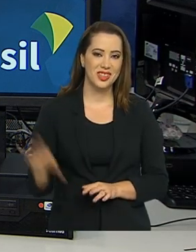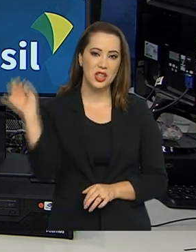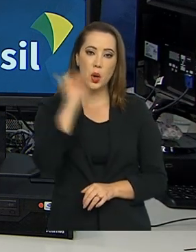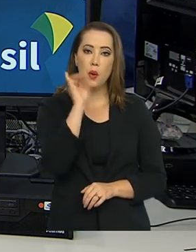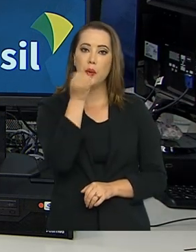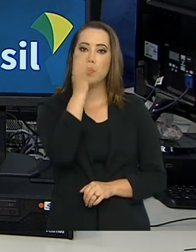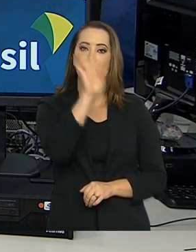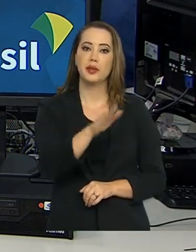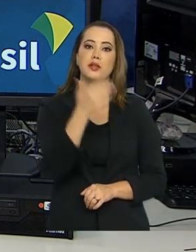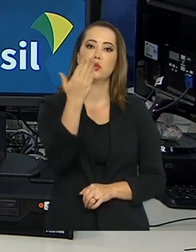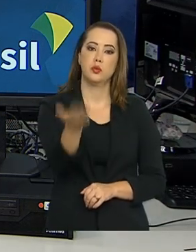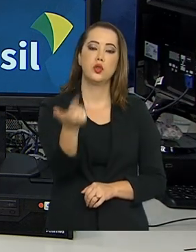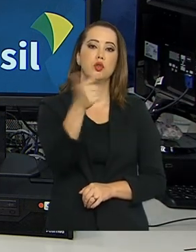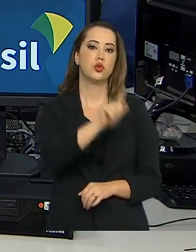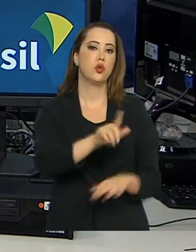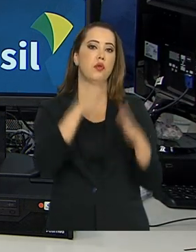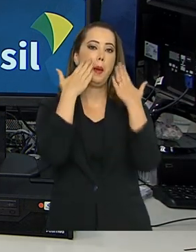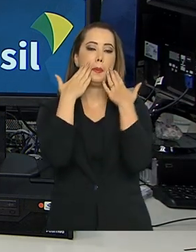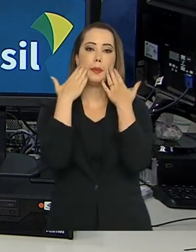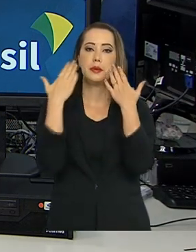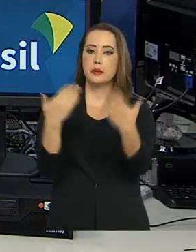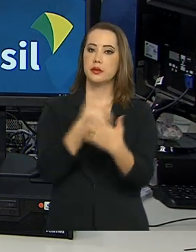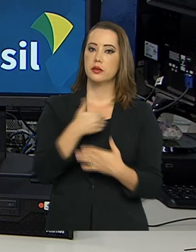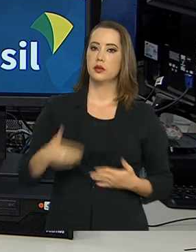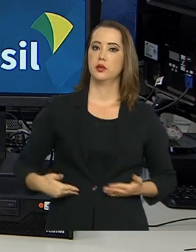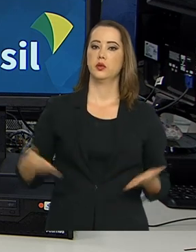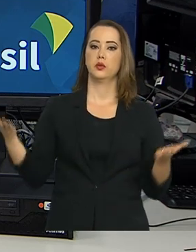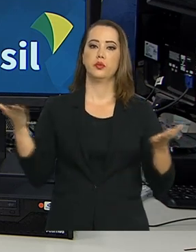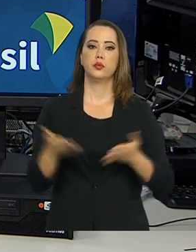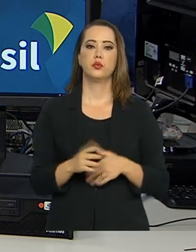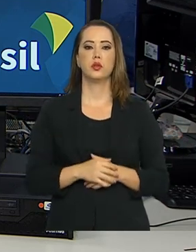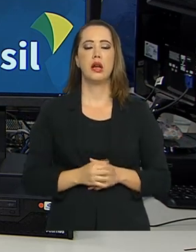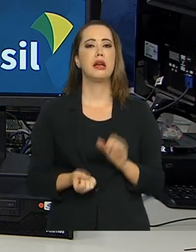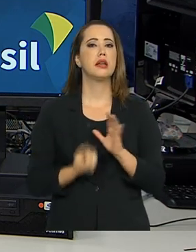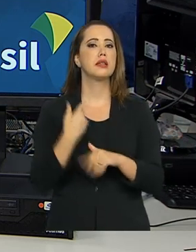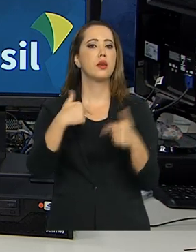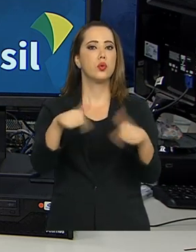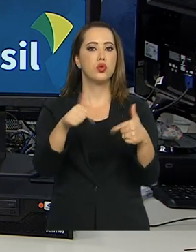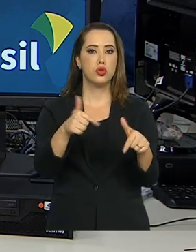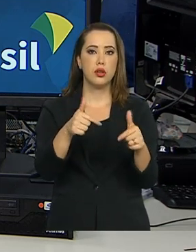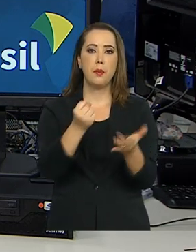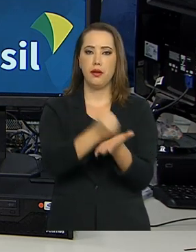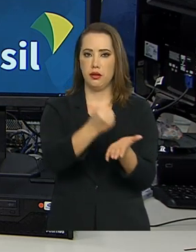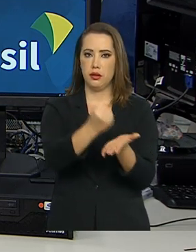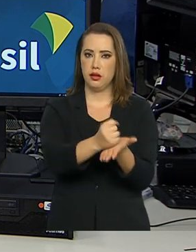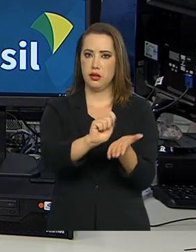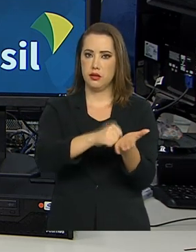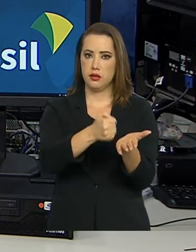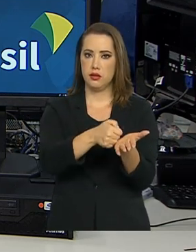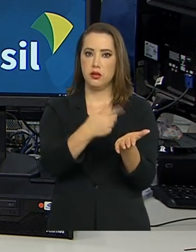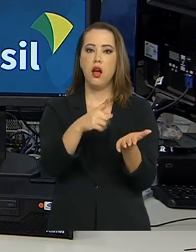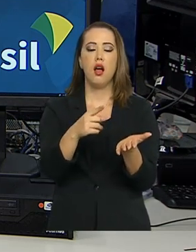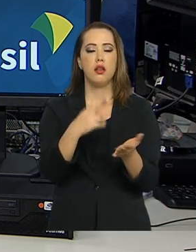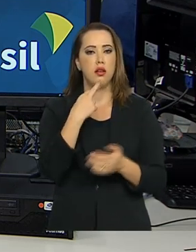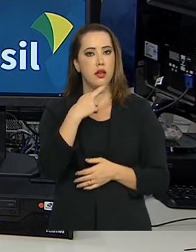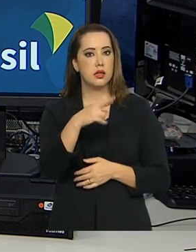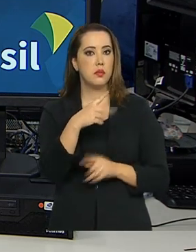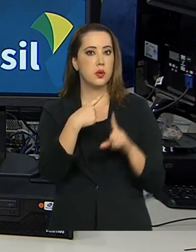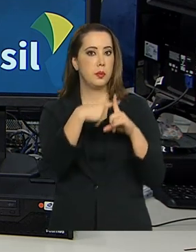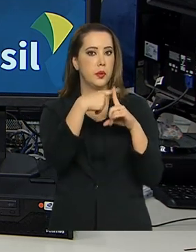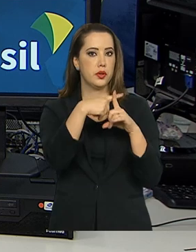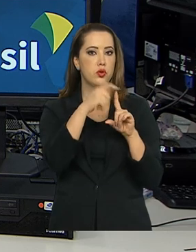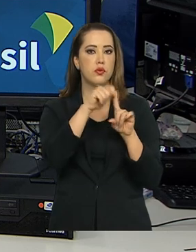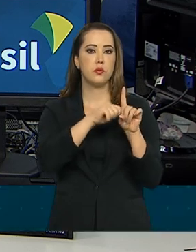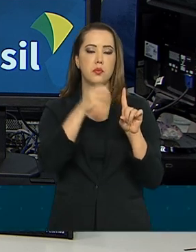Olá, boa tarde para você. Já estamos de volta com o Governo Agora. A geração de empregos formais no Brasil teve resultado positivo em